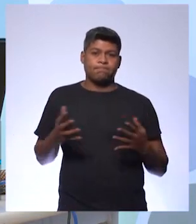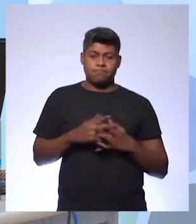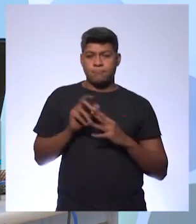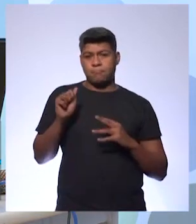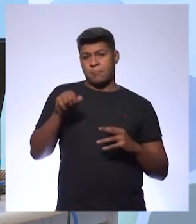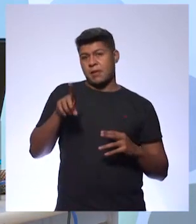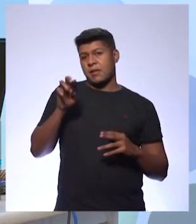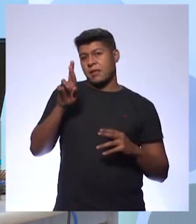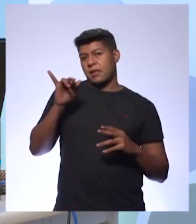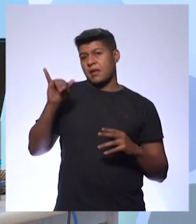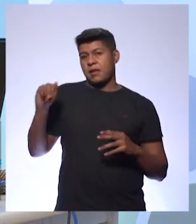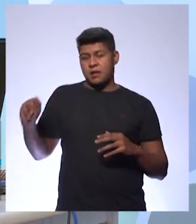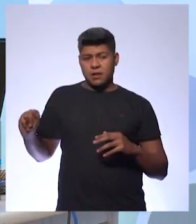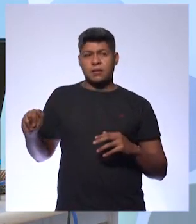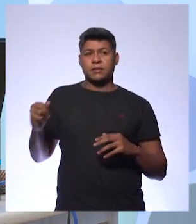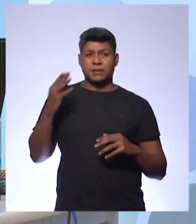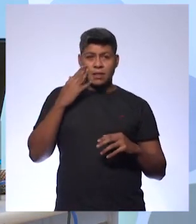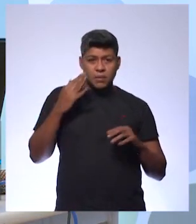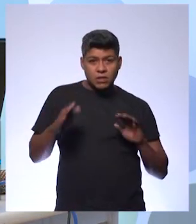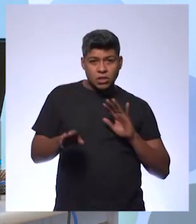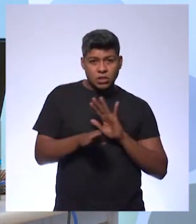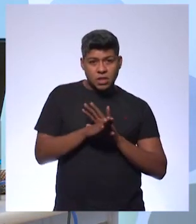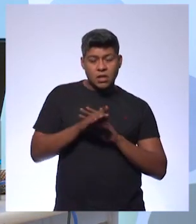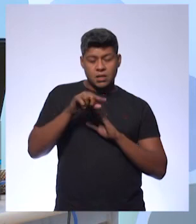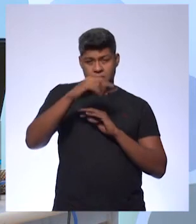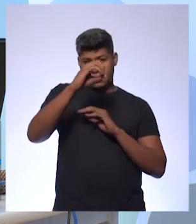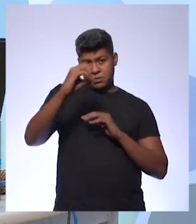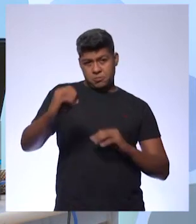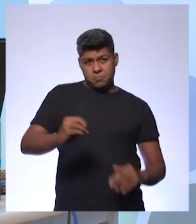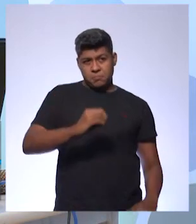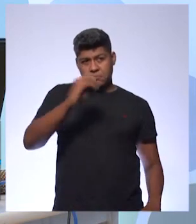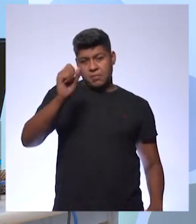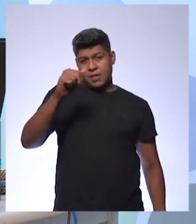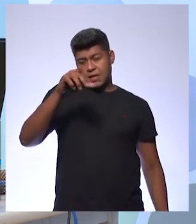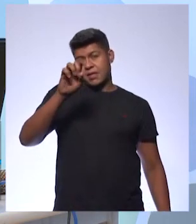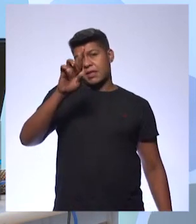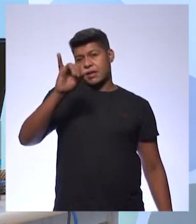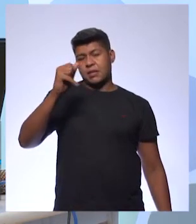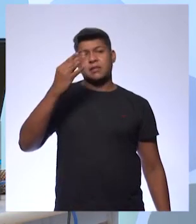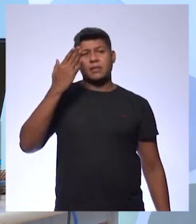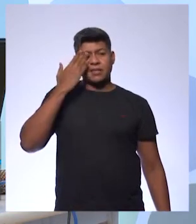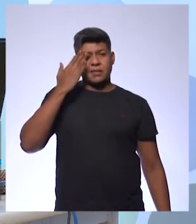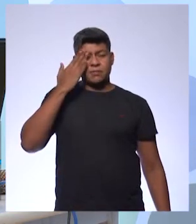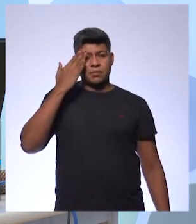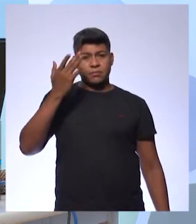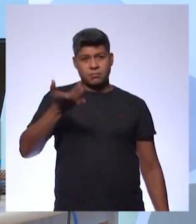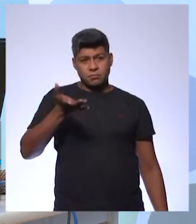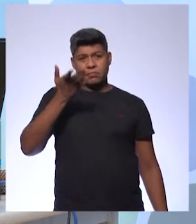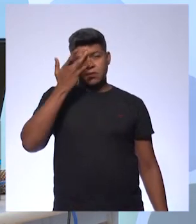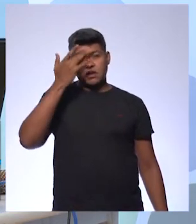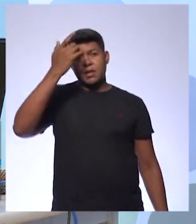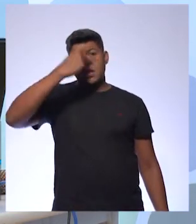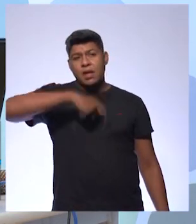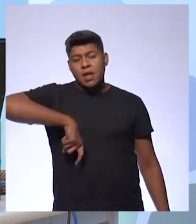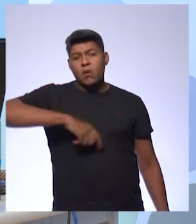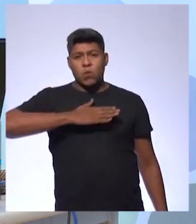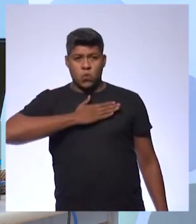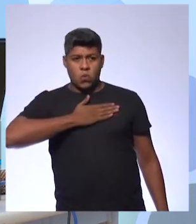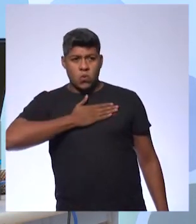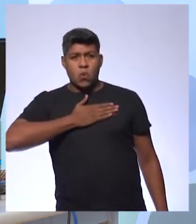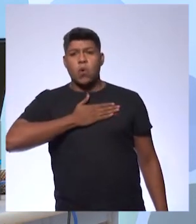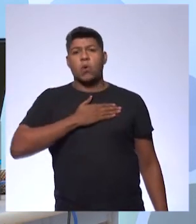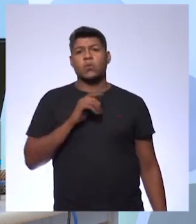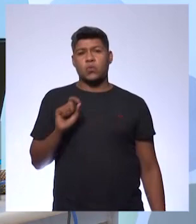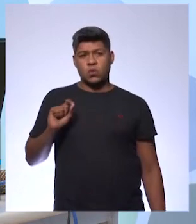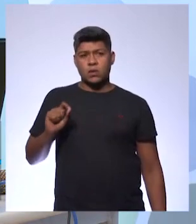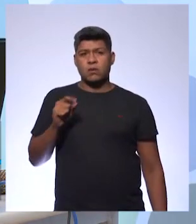Andréia, você não sabe. Quando eu estava chegando aqui no Centro de Mídias, a Andréia sabe. Vai ficar gravado aqui. Eu sou apaixonadinha,